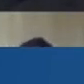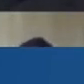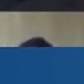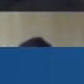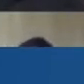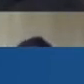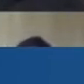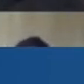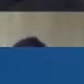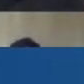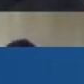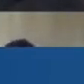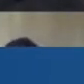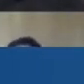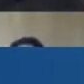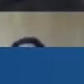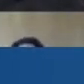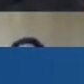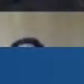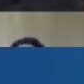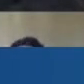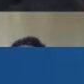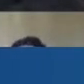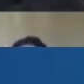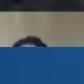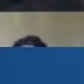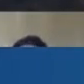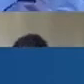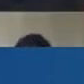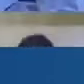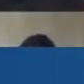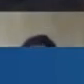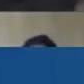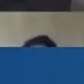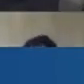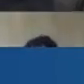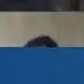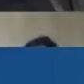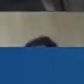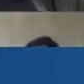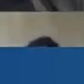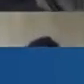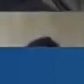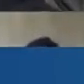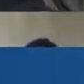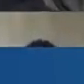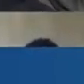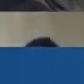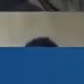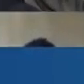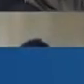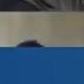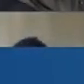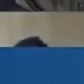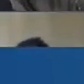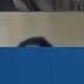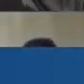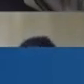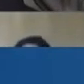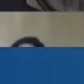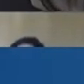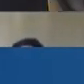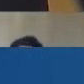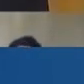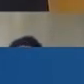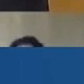e confirmou a participação dele próprio e do Rony Lessa. Com isso, nós